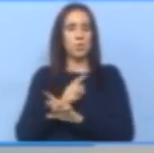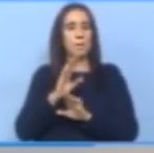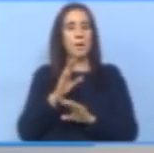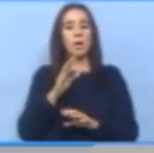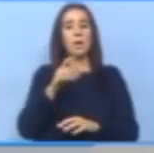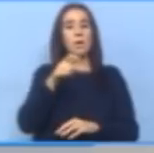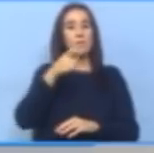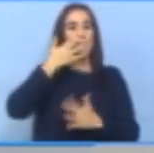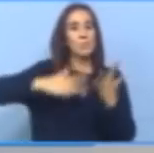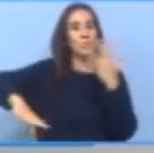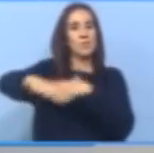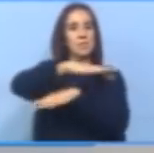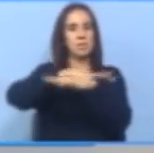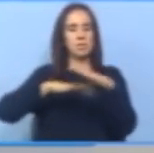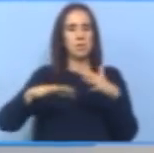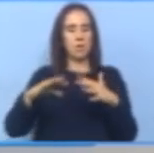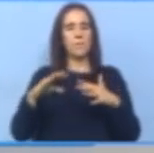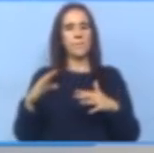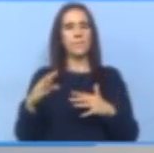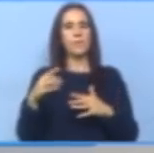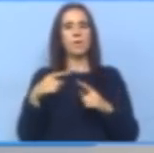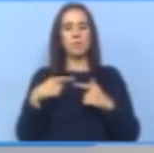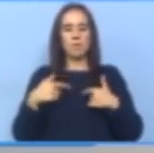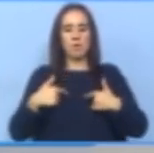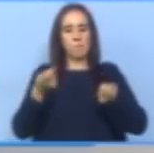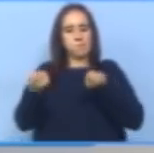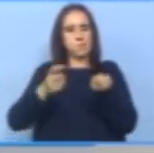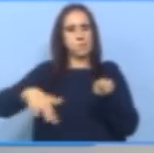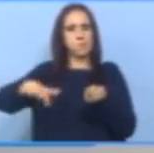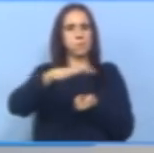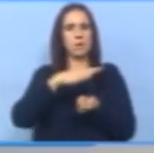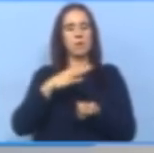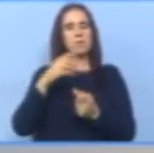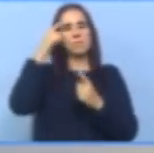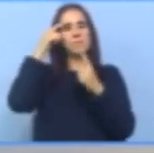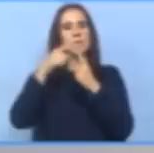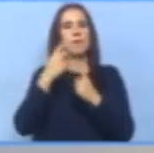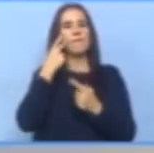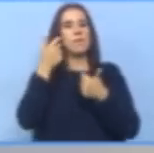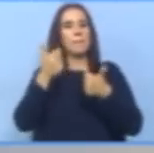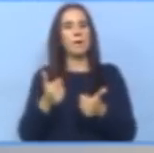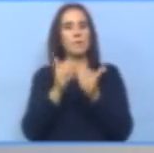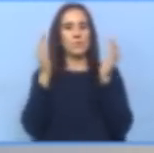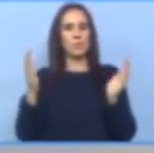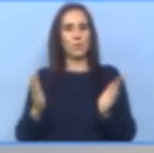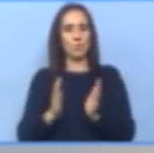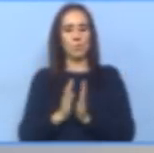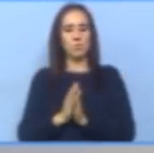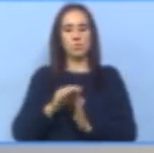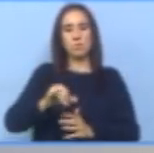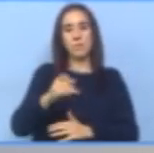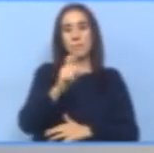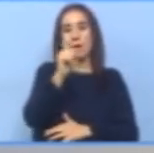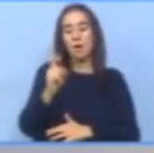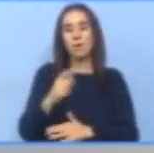o exercício do reinado era a responsabilidade que um tinha de que todos vivessem bem, de que aquele território fosse um território de paz e um território